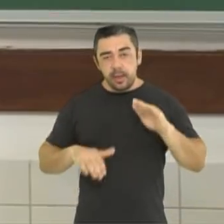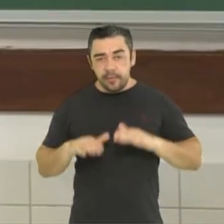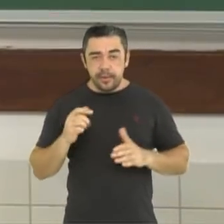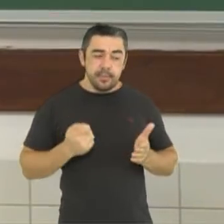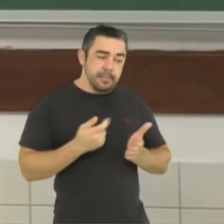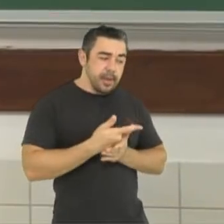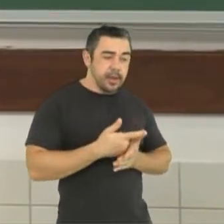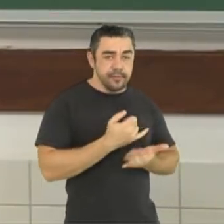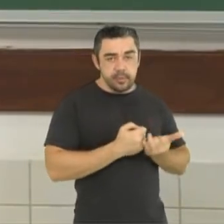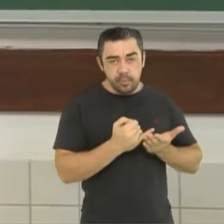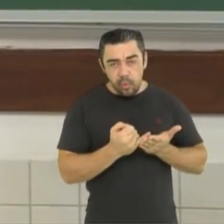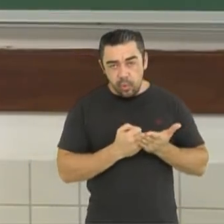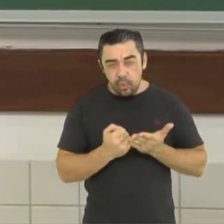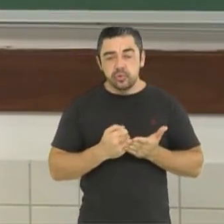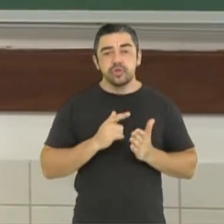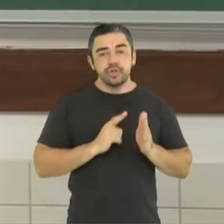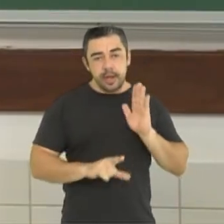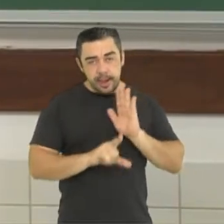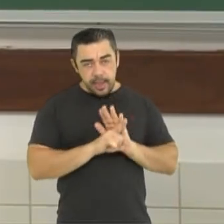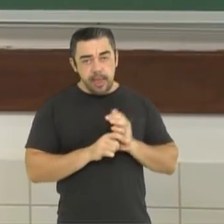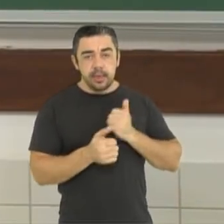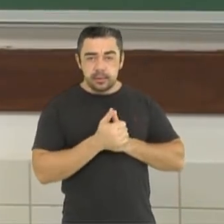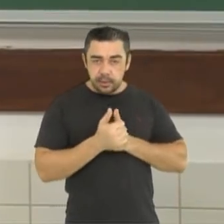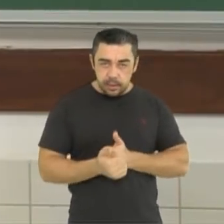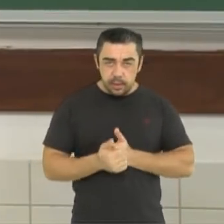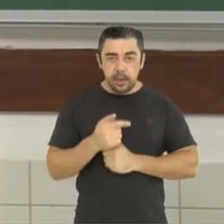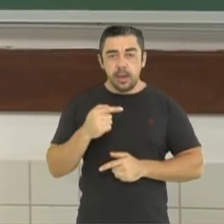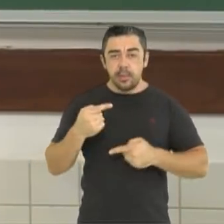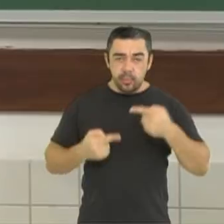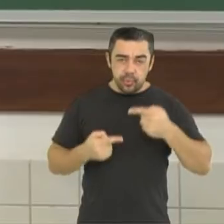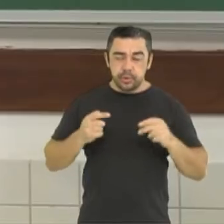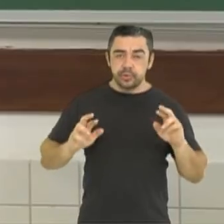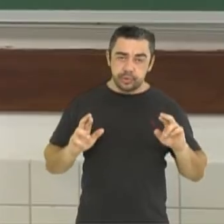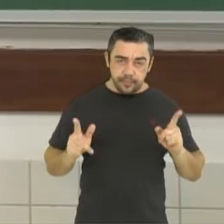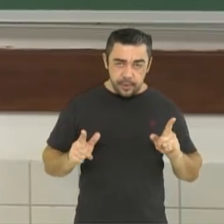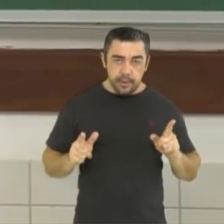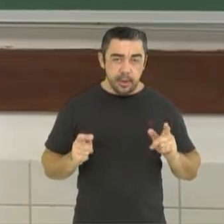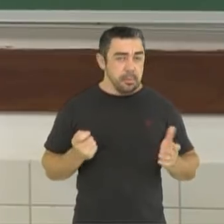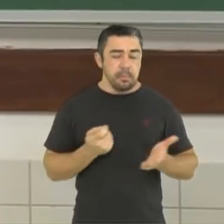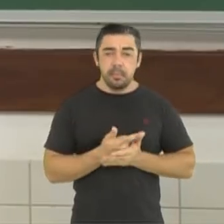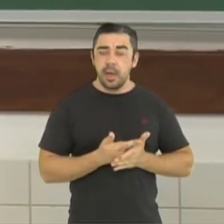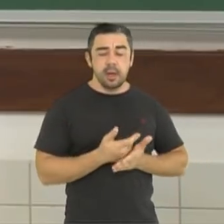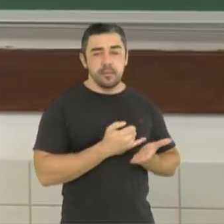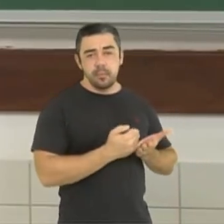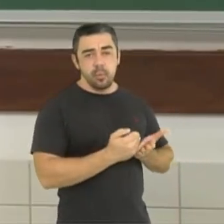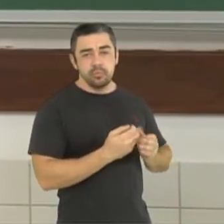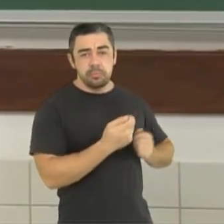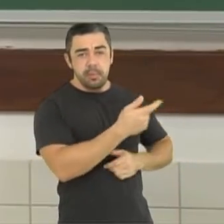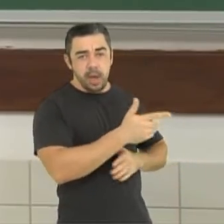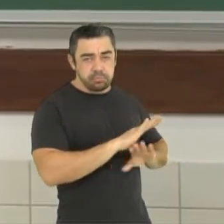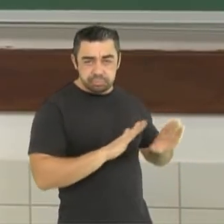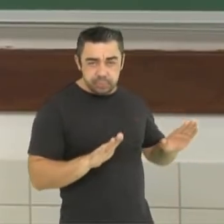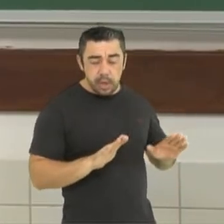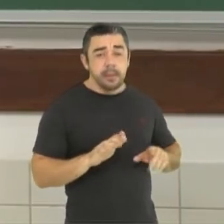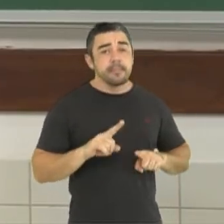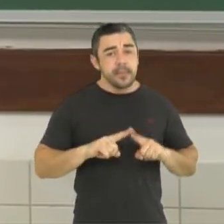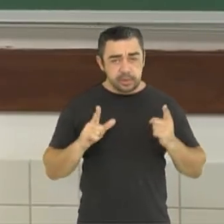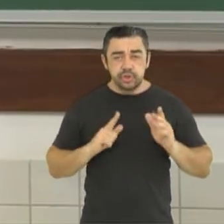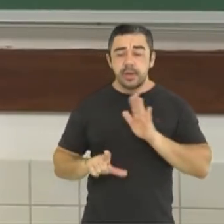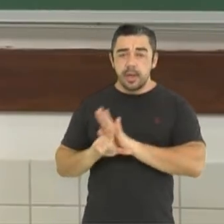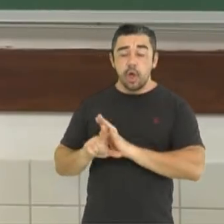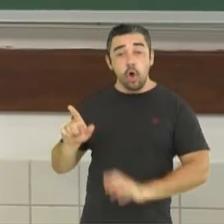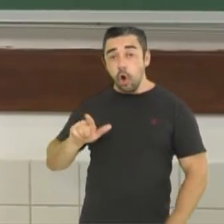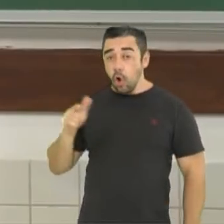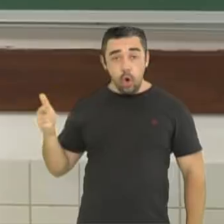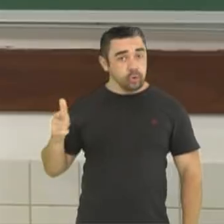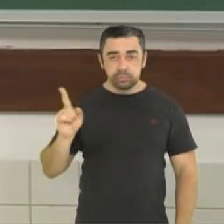pagavam tributos e tinham suas leis e a sua parte política diferenciada, só pagava o tributo para aquele rei, mas tinha suas leis. Outros